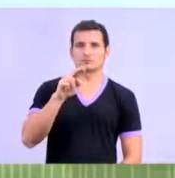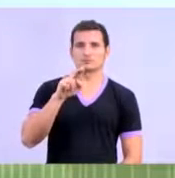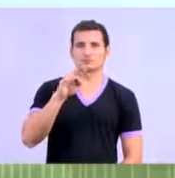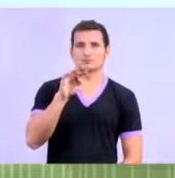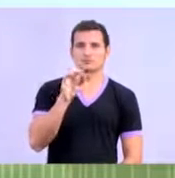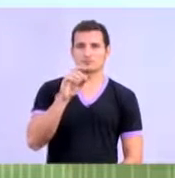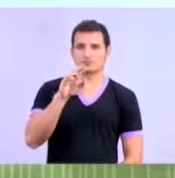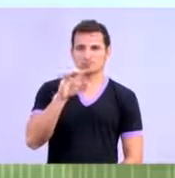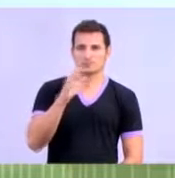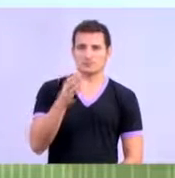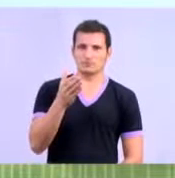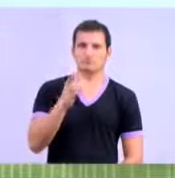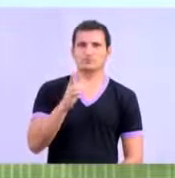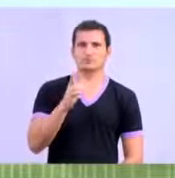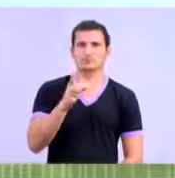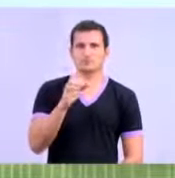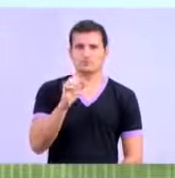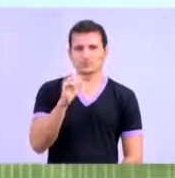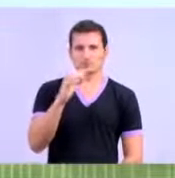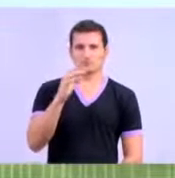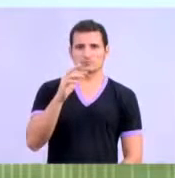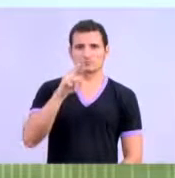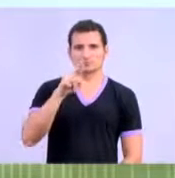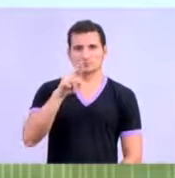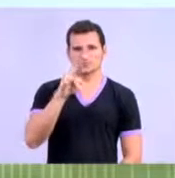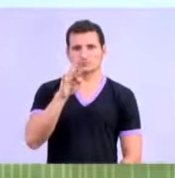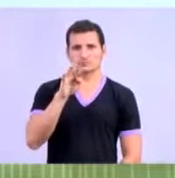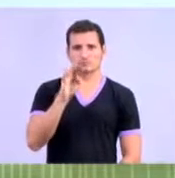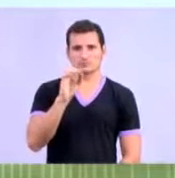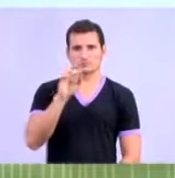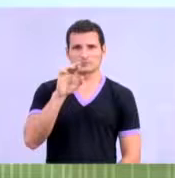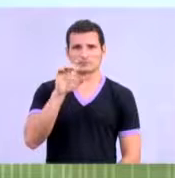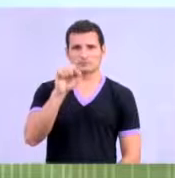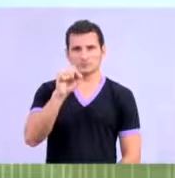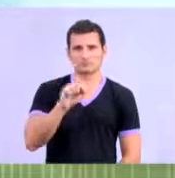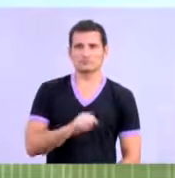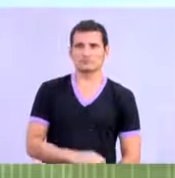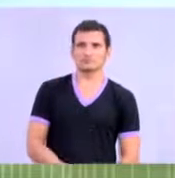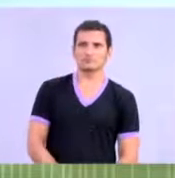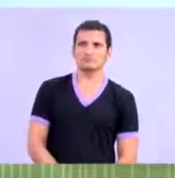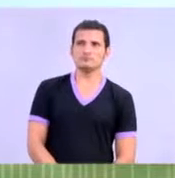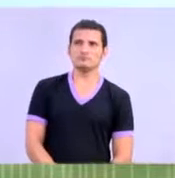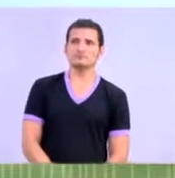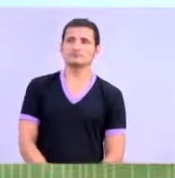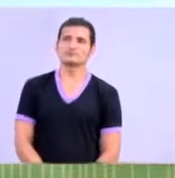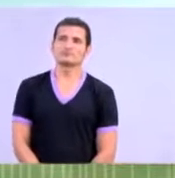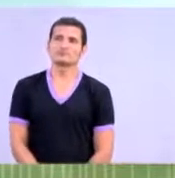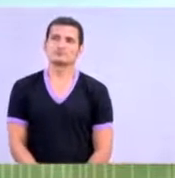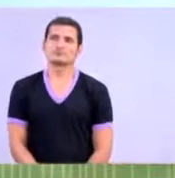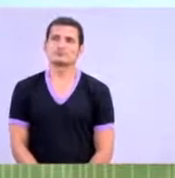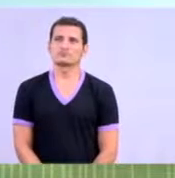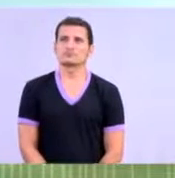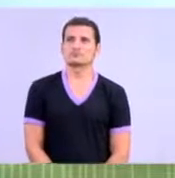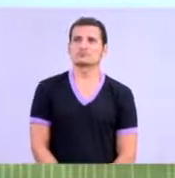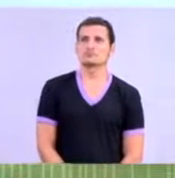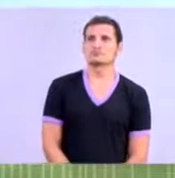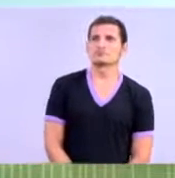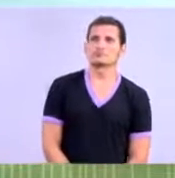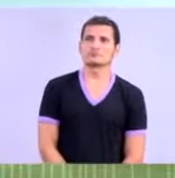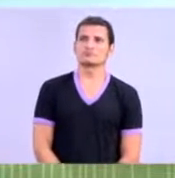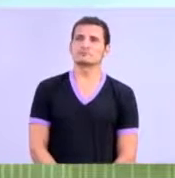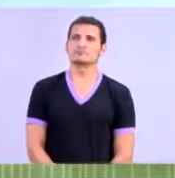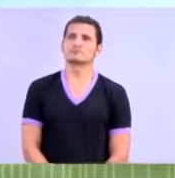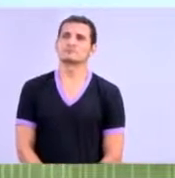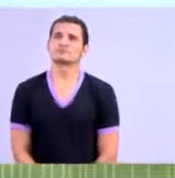destrutores. Os destrutores já falam, o próprio nome já fala, né? O que vai acontecer quando um objeto ele é destruído?